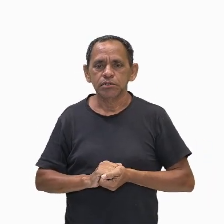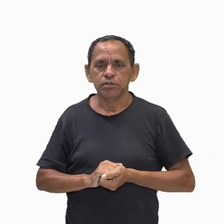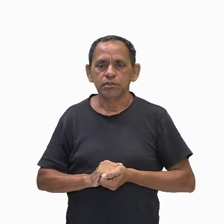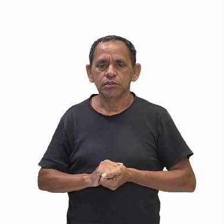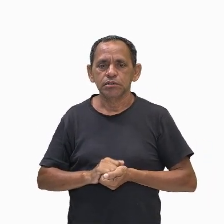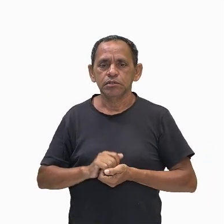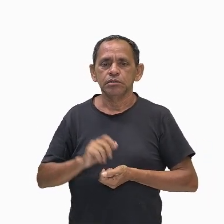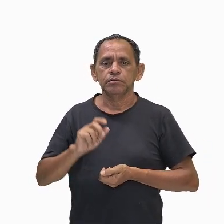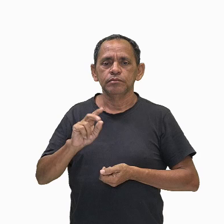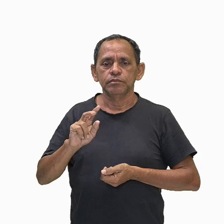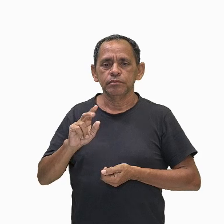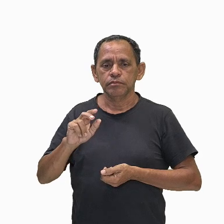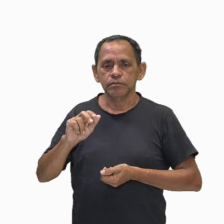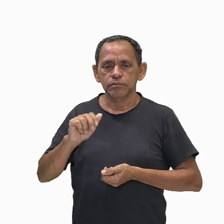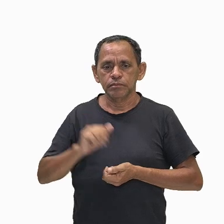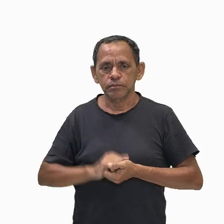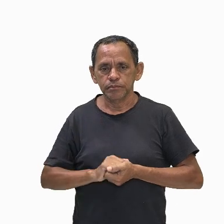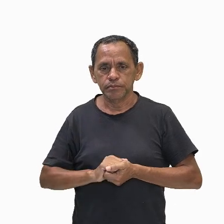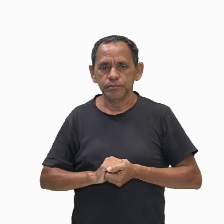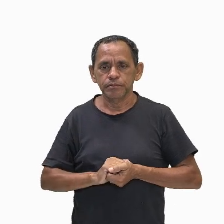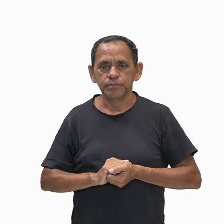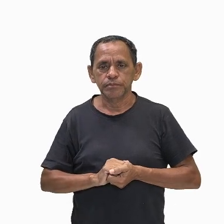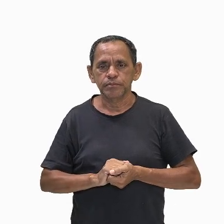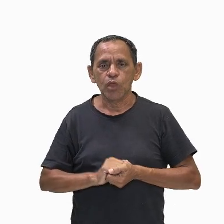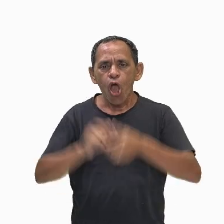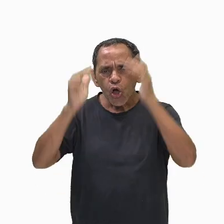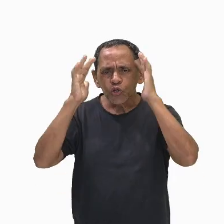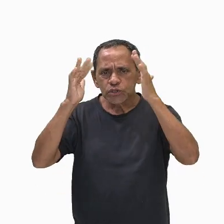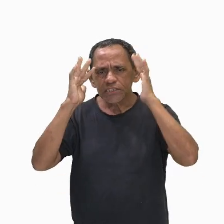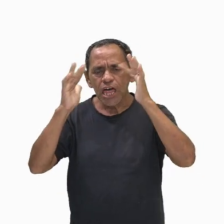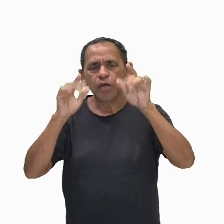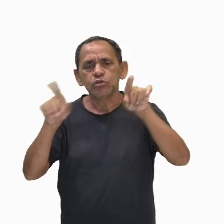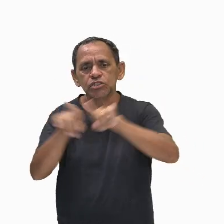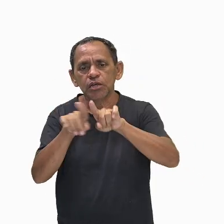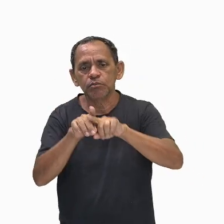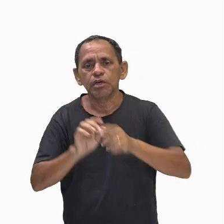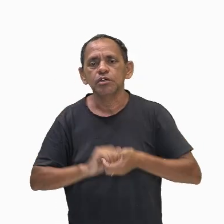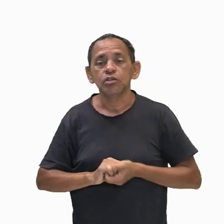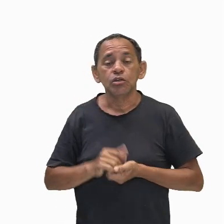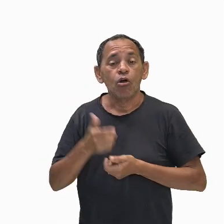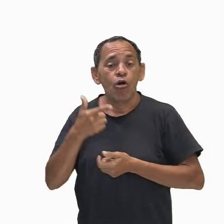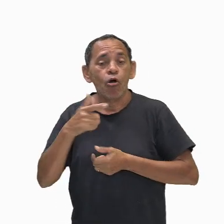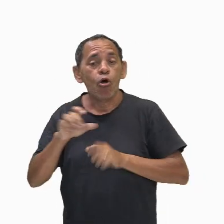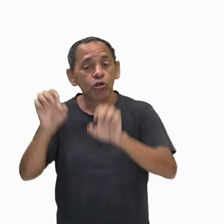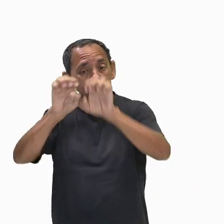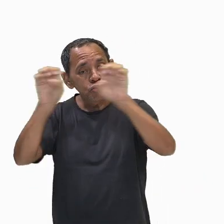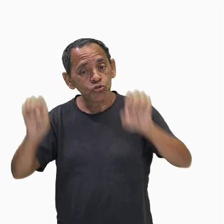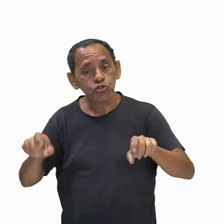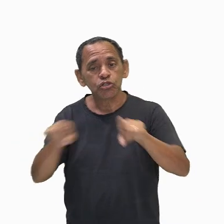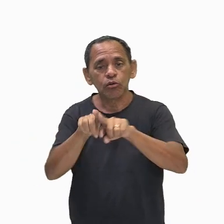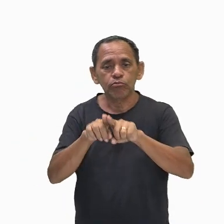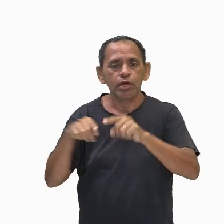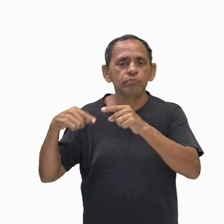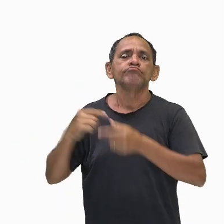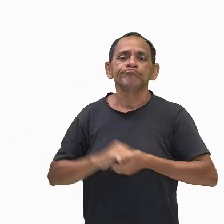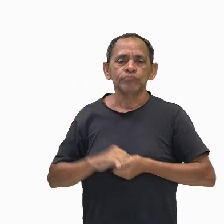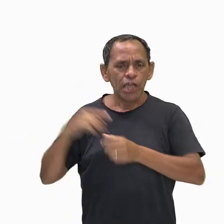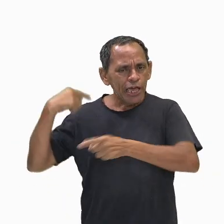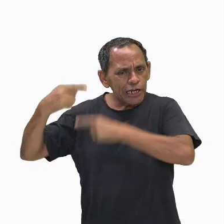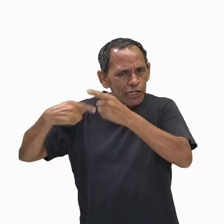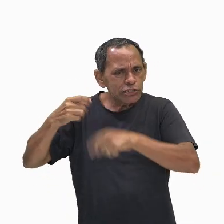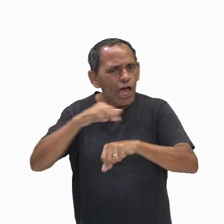subdesenvolvimento do cérebro e do crânio. Outras condições são doenças genéticas hereditárias, como